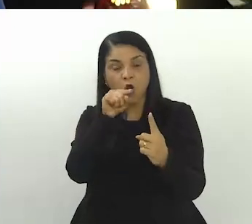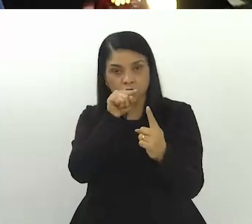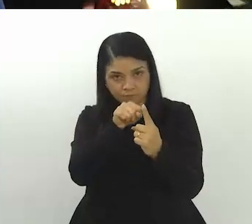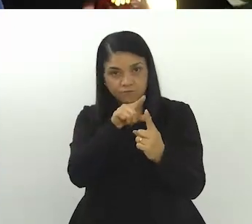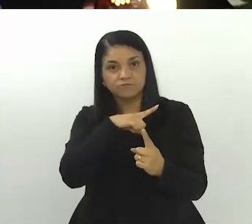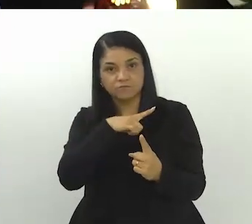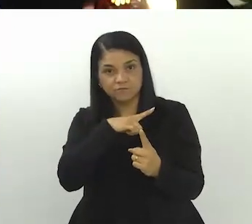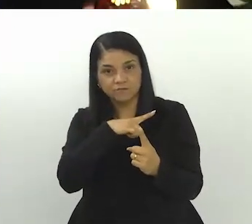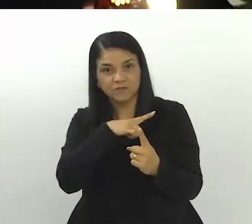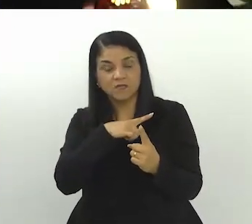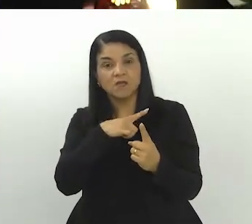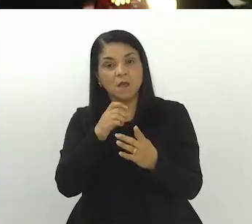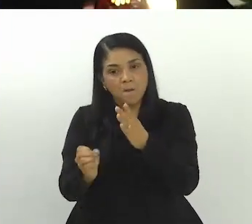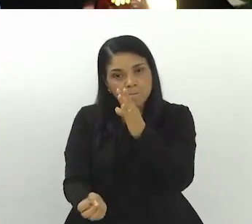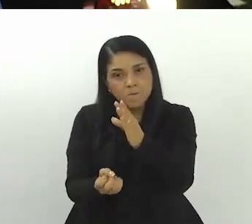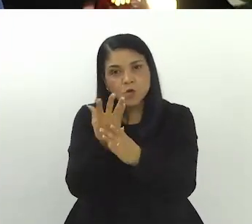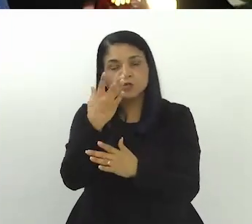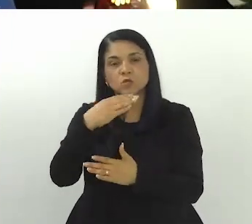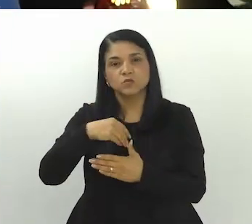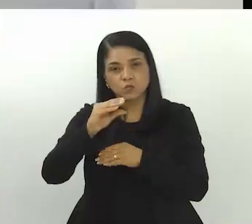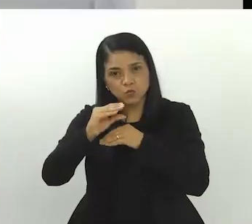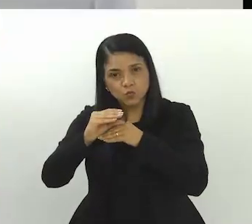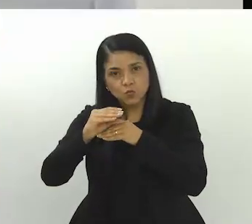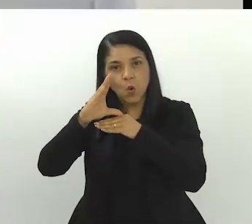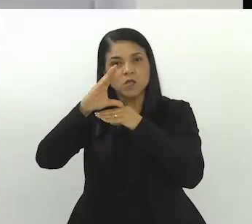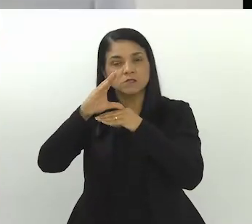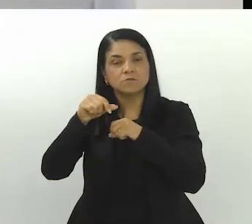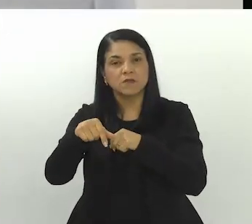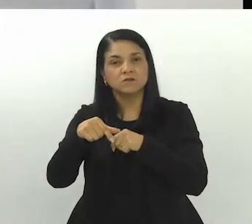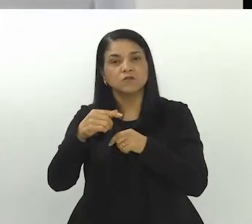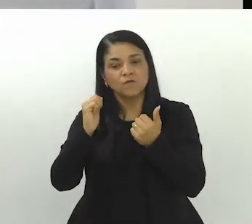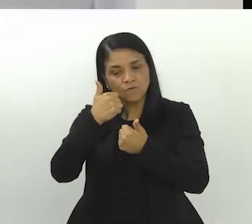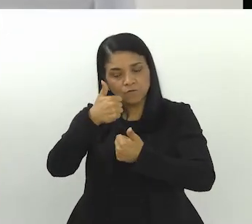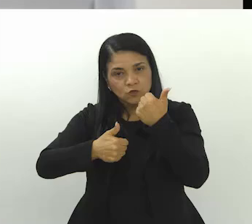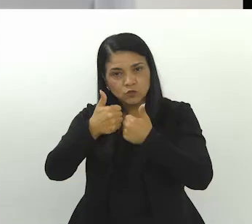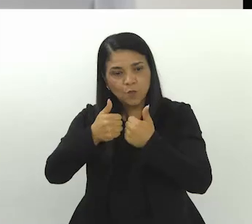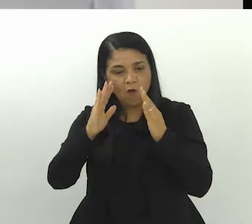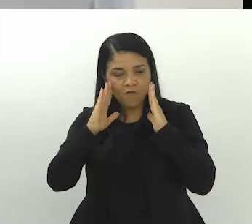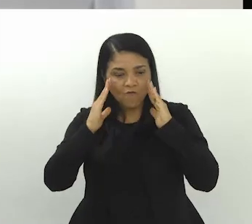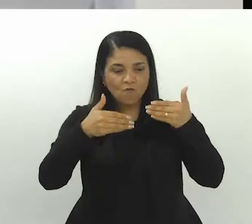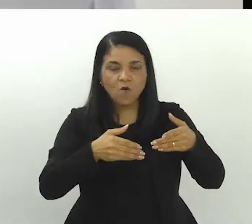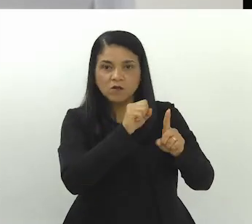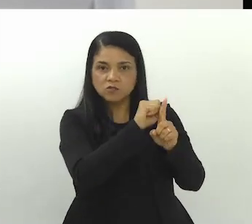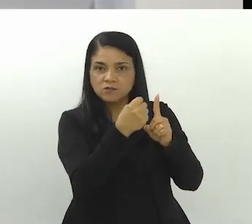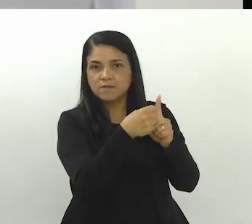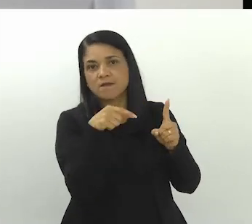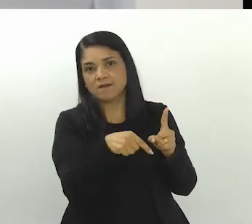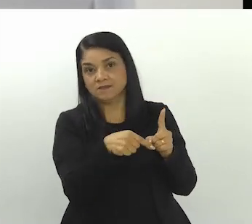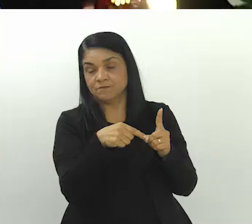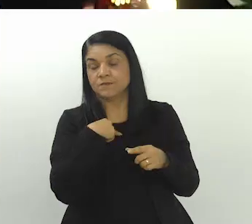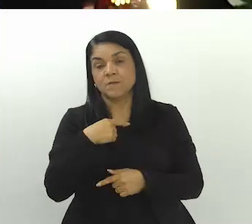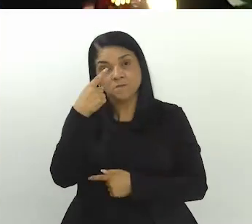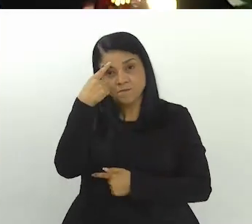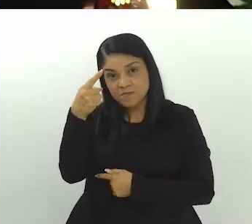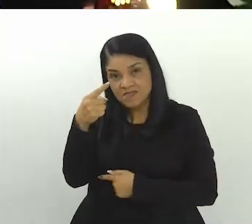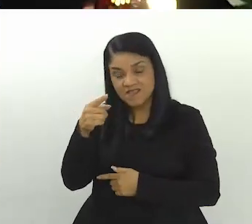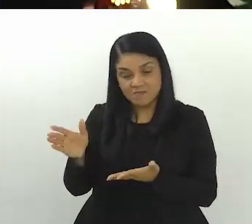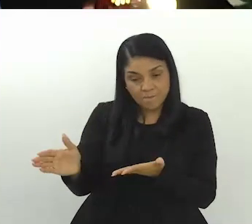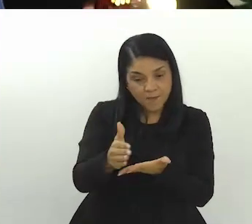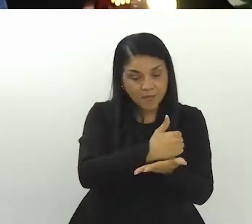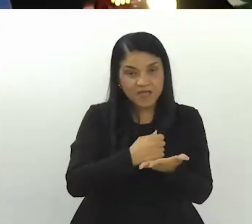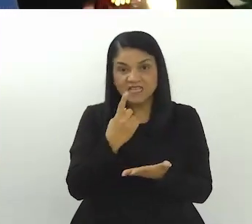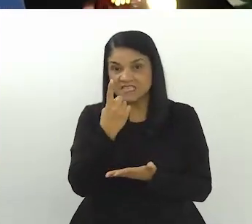como objetivo, que o senhor tem conhecimento, né, a produção do conhecimento sobre o futebol voltado para a sociedade. Para se ter uma